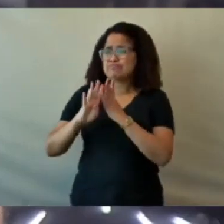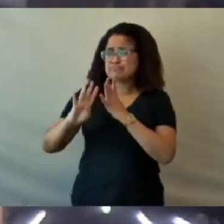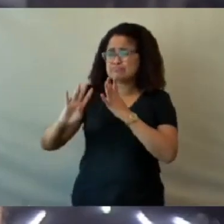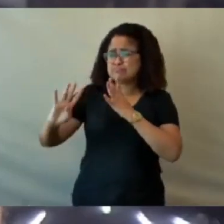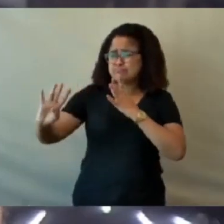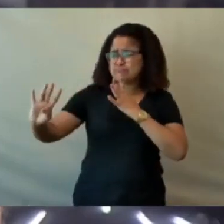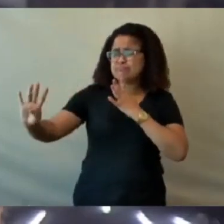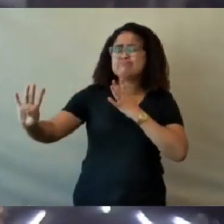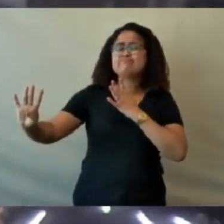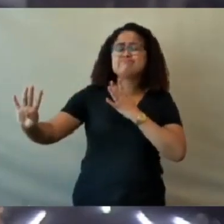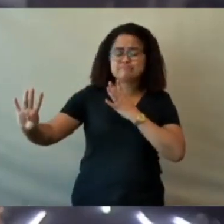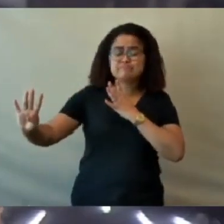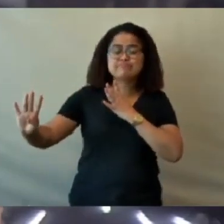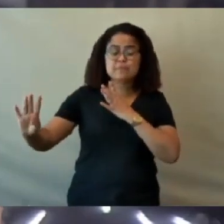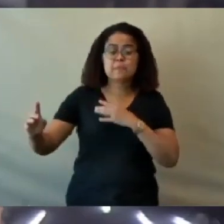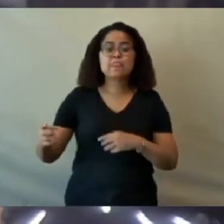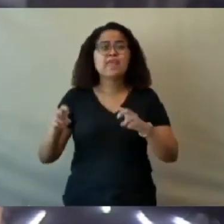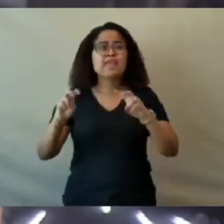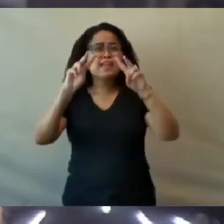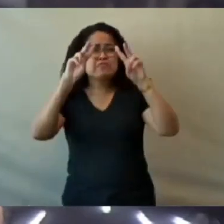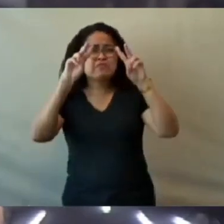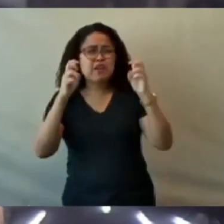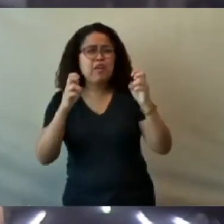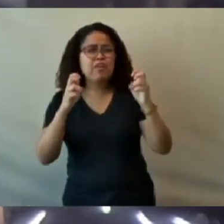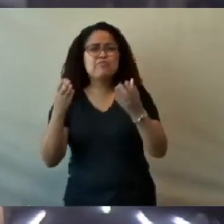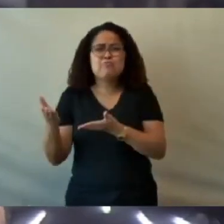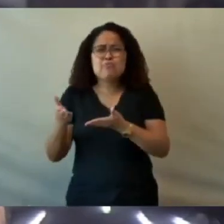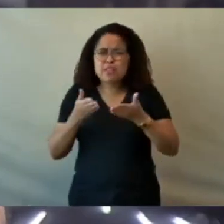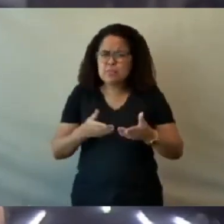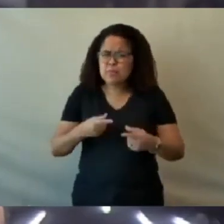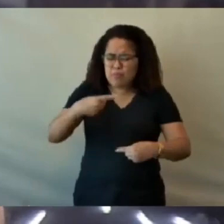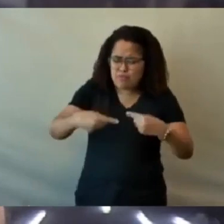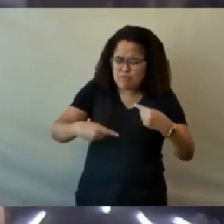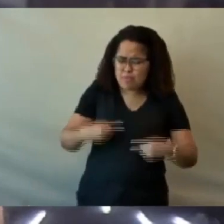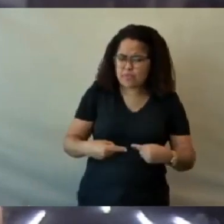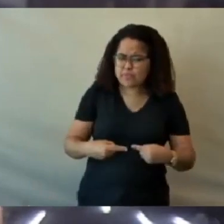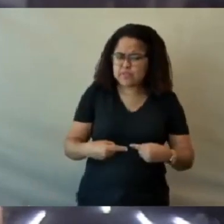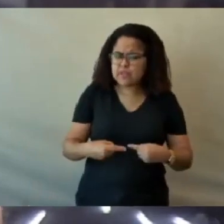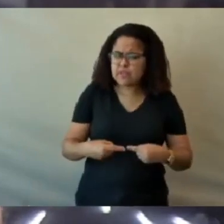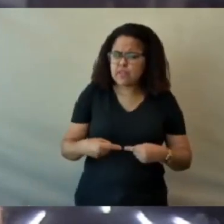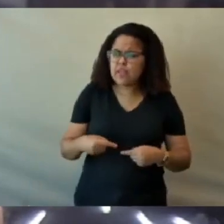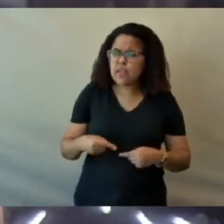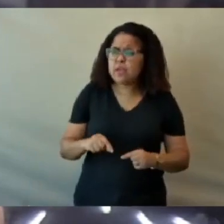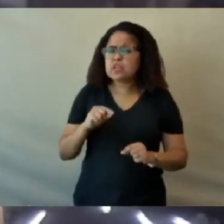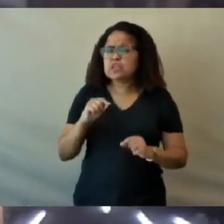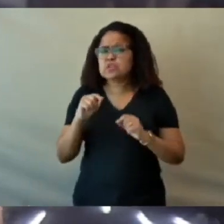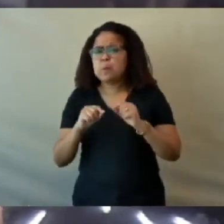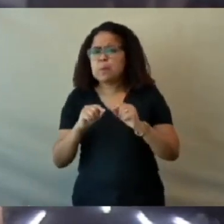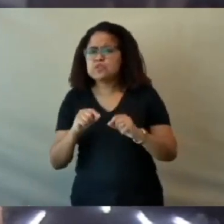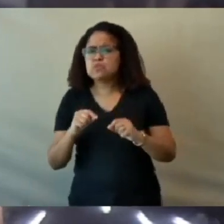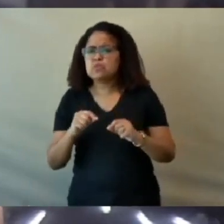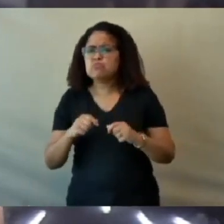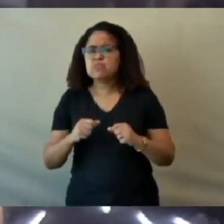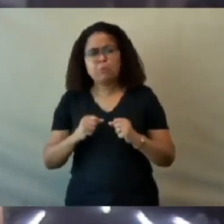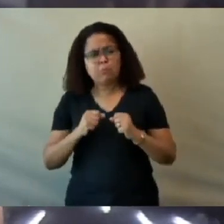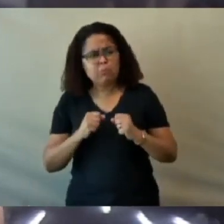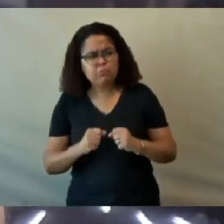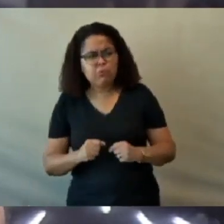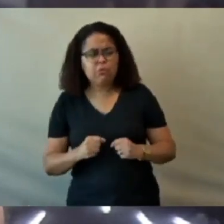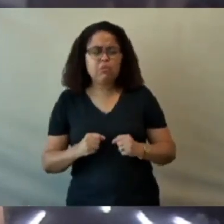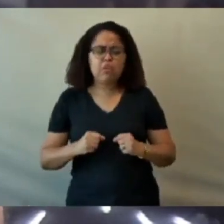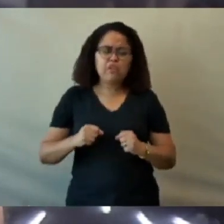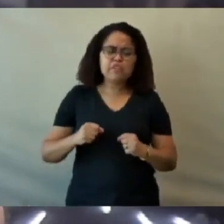quer trazer, esse embate que a gente quer trazer. será que não seria o caso de fazer convênios, mais convênios, para que